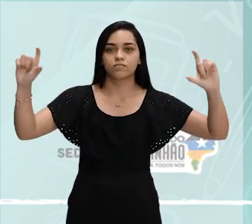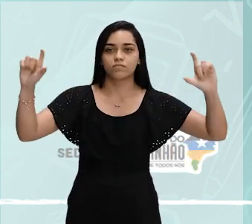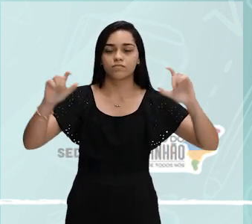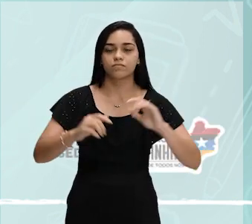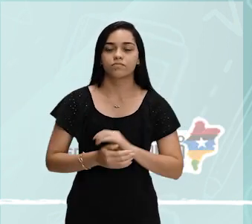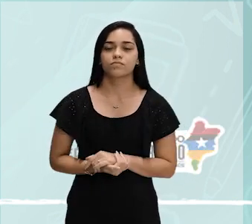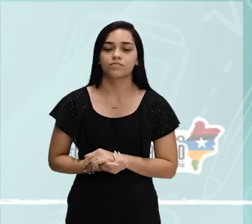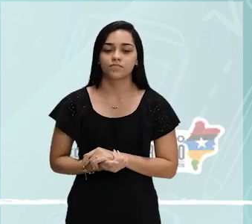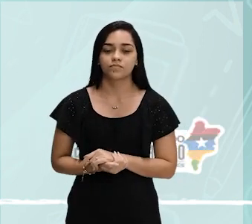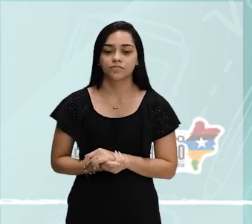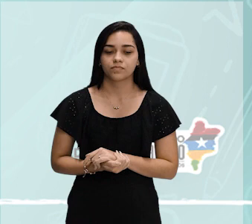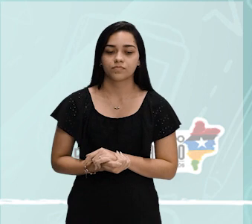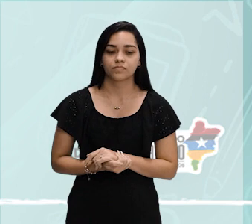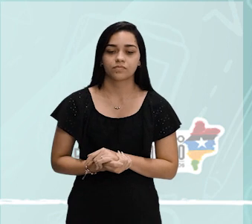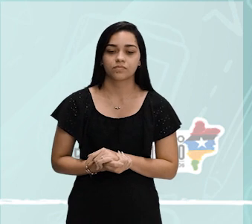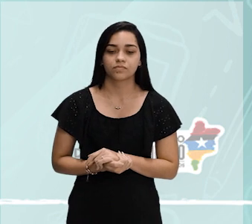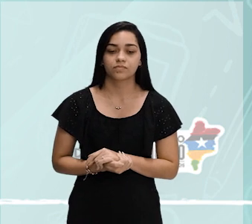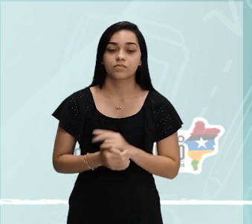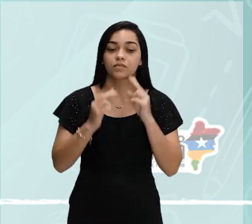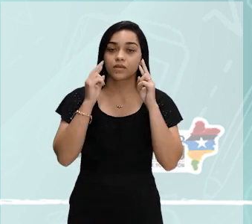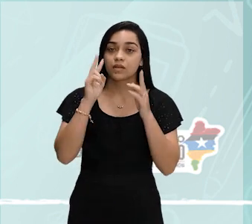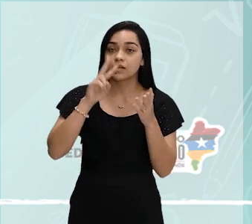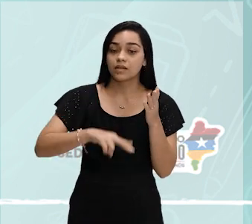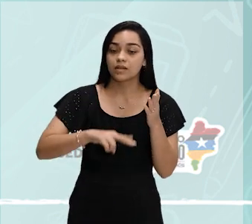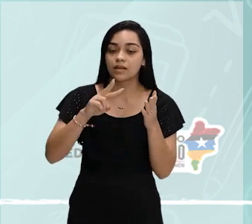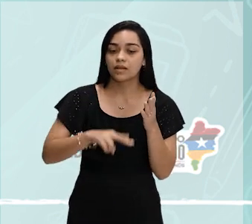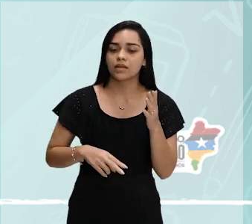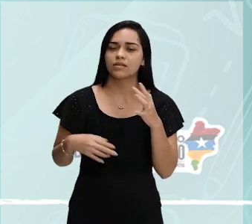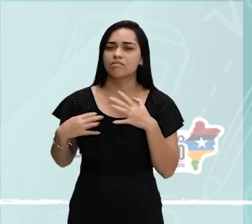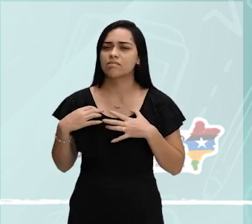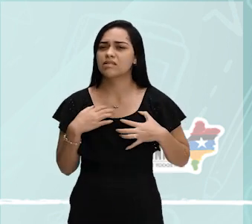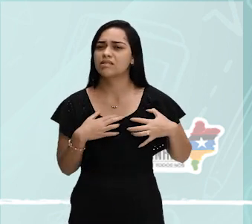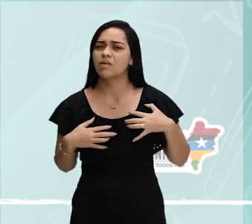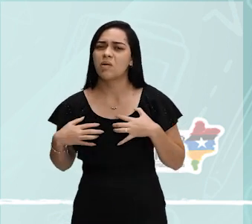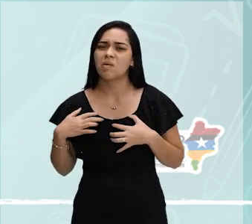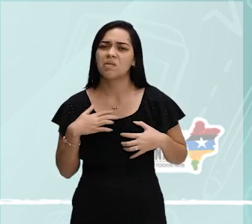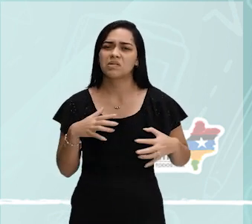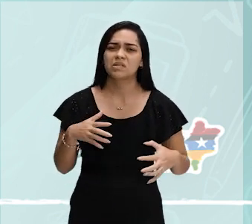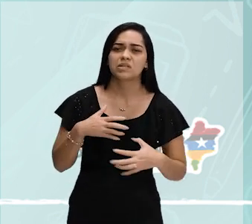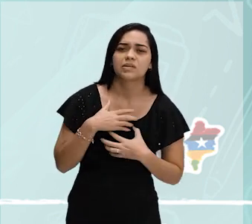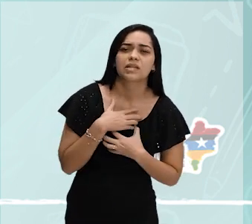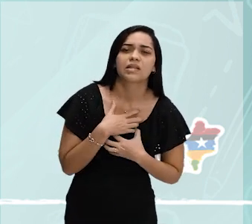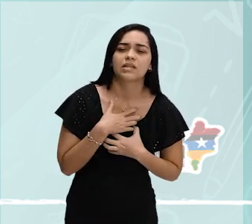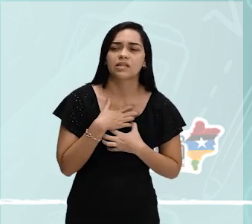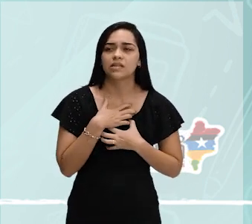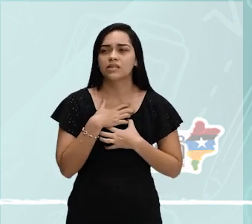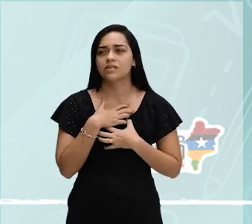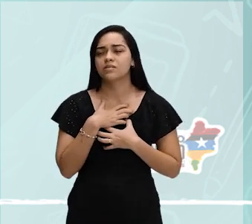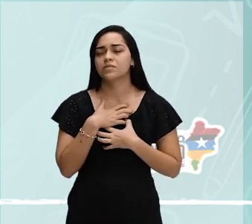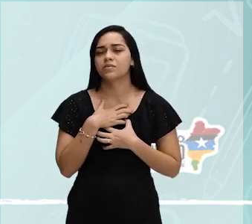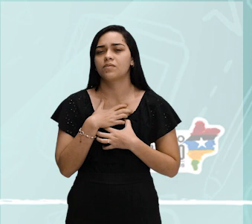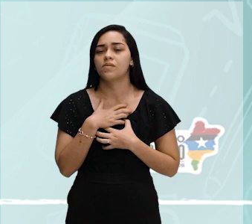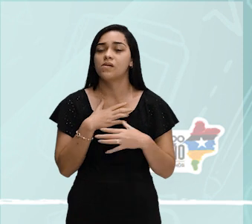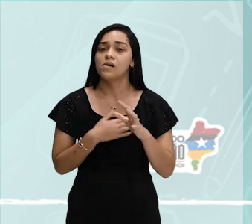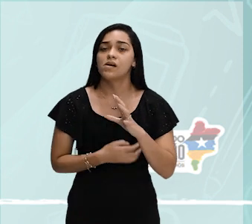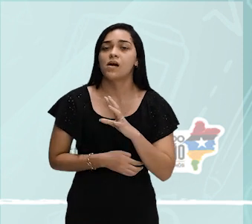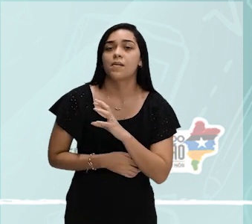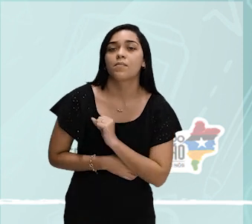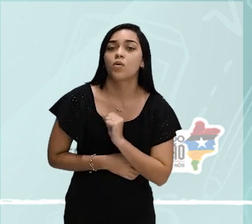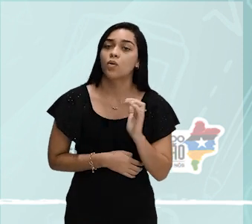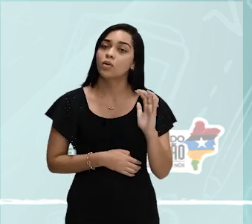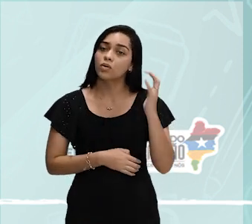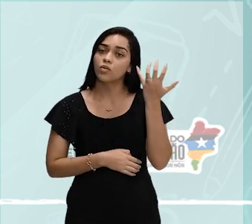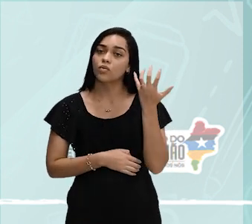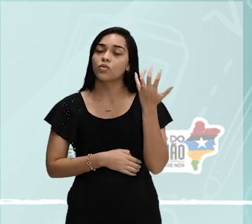Que afirmação, gente? Olha só, leia de novo. Inquietações, sentimentalismo, amor como única